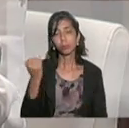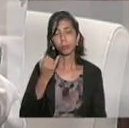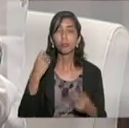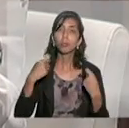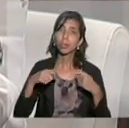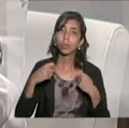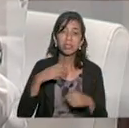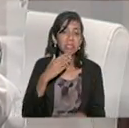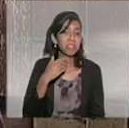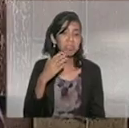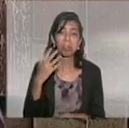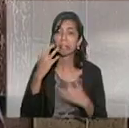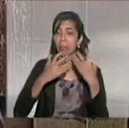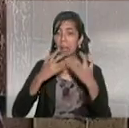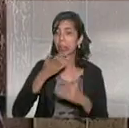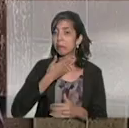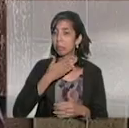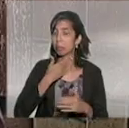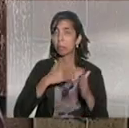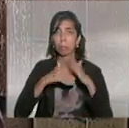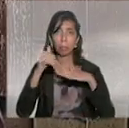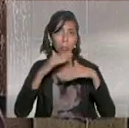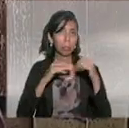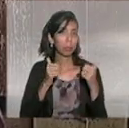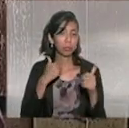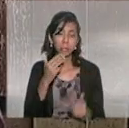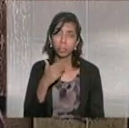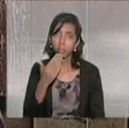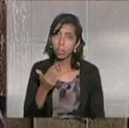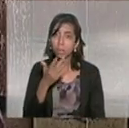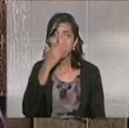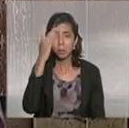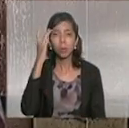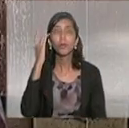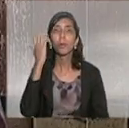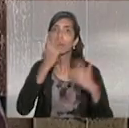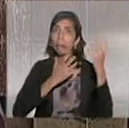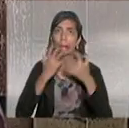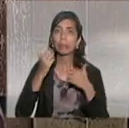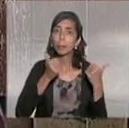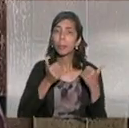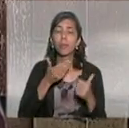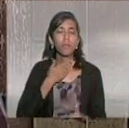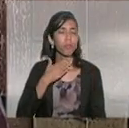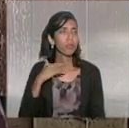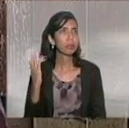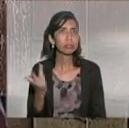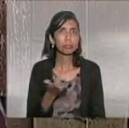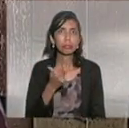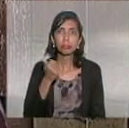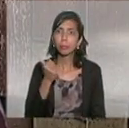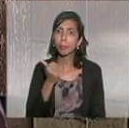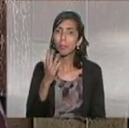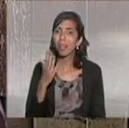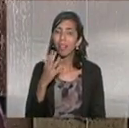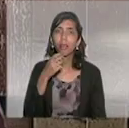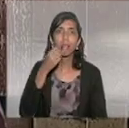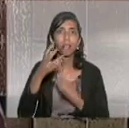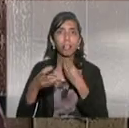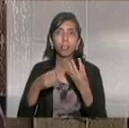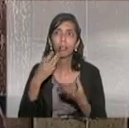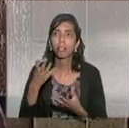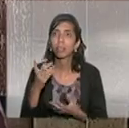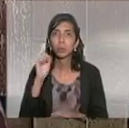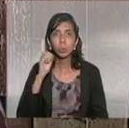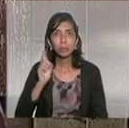é fundamental. Né? Porque não adianta a pessoa só cantar bem. Né? É verdade. Né? A pessoa que canta bem, ela pode ter só uma linda voz, mas ela não sabe se